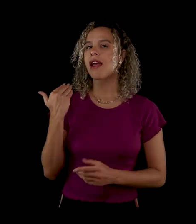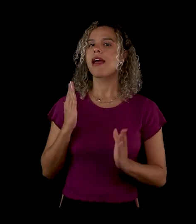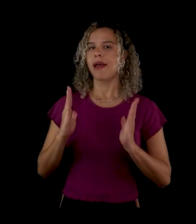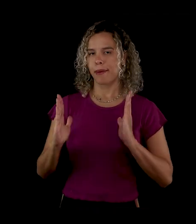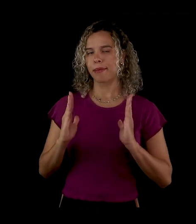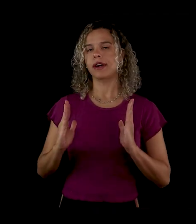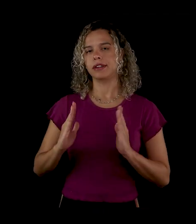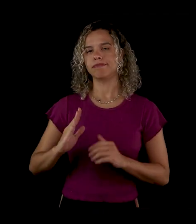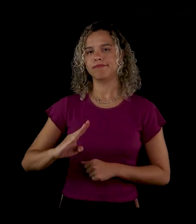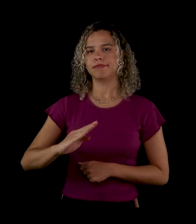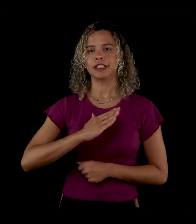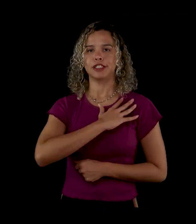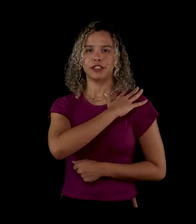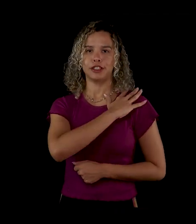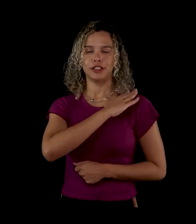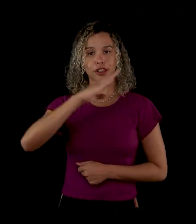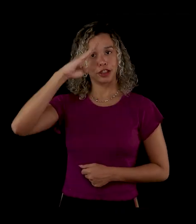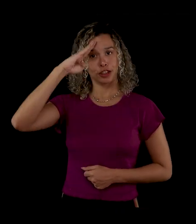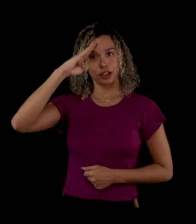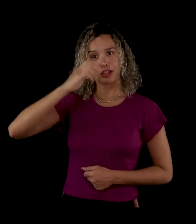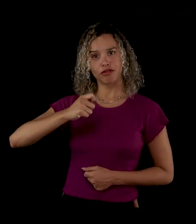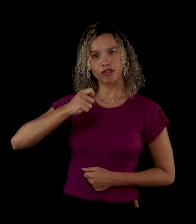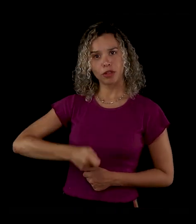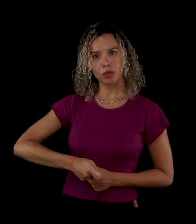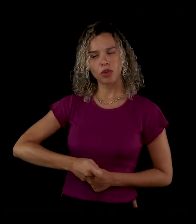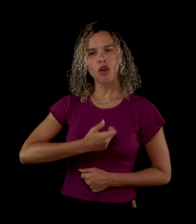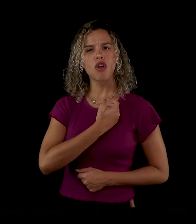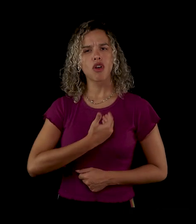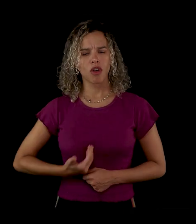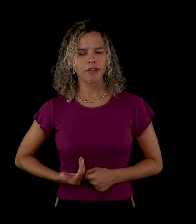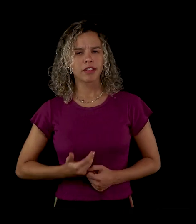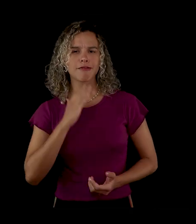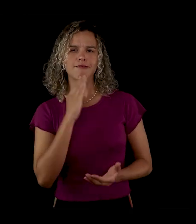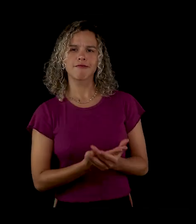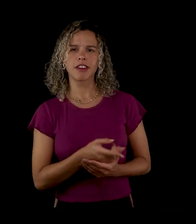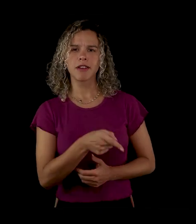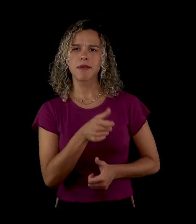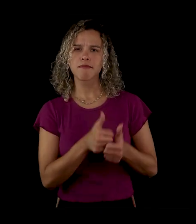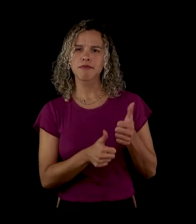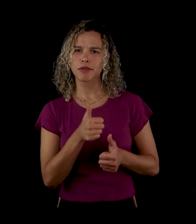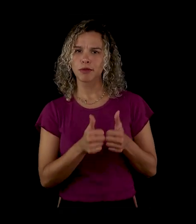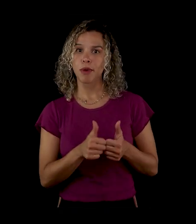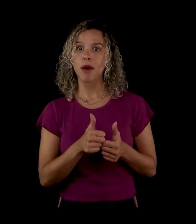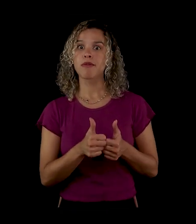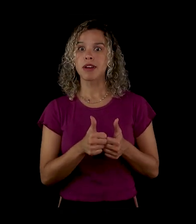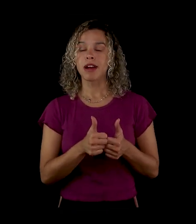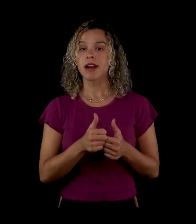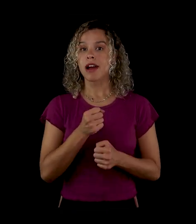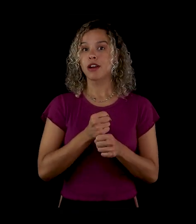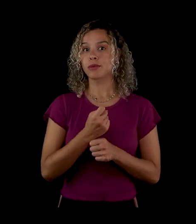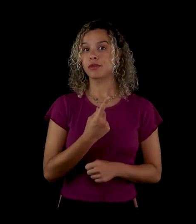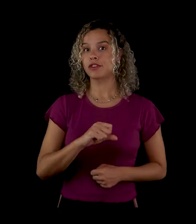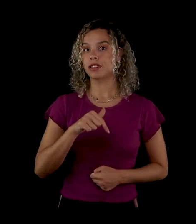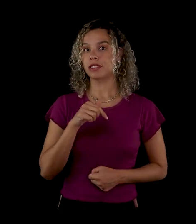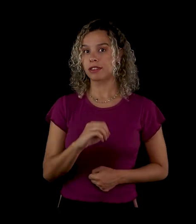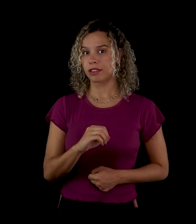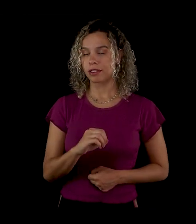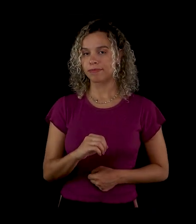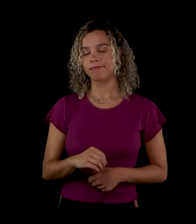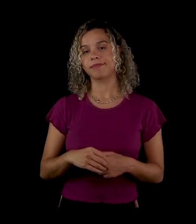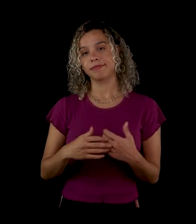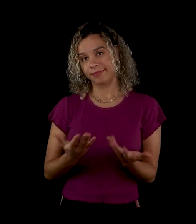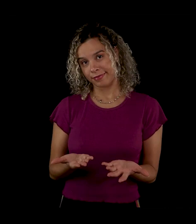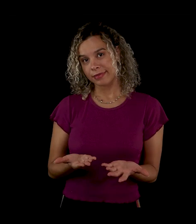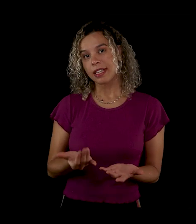da ditadura militar. O governo estava apostando na seleção brasileira de 70. Tanto que,